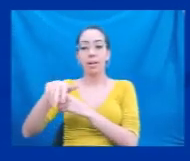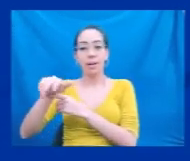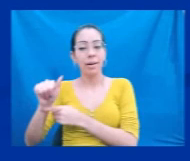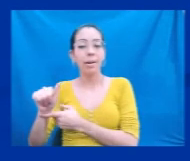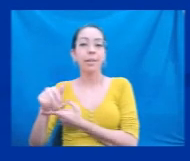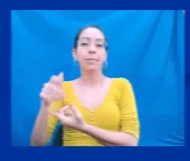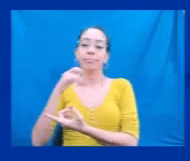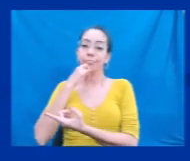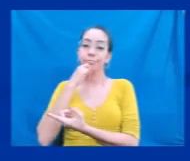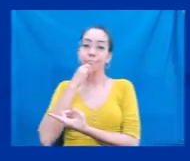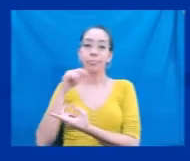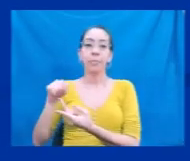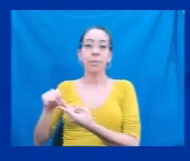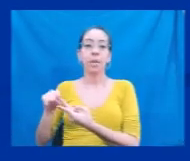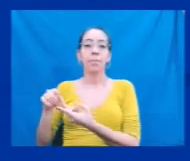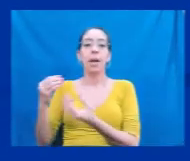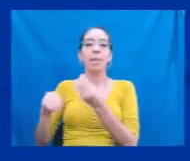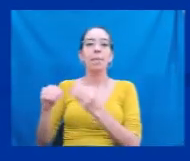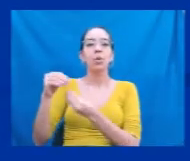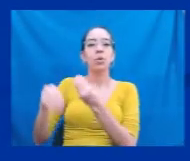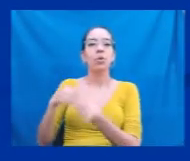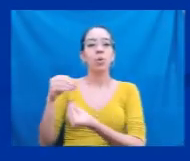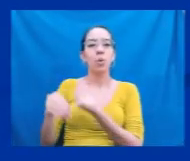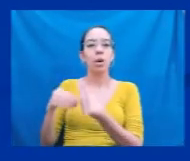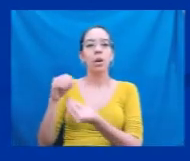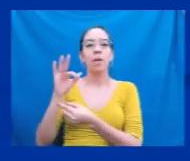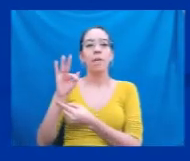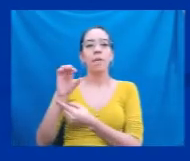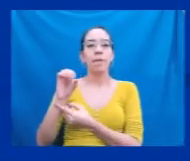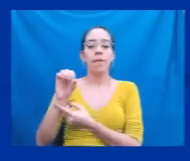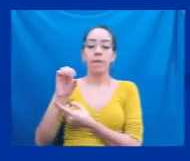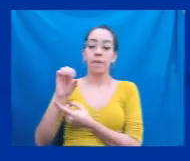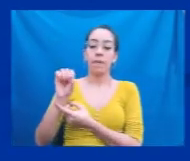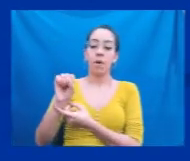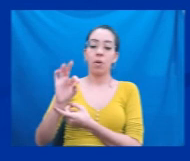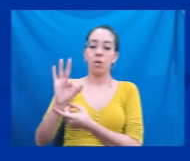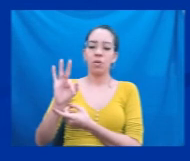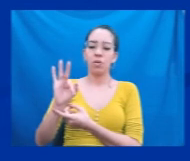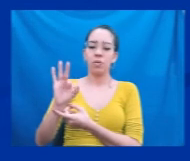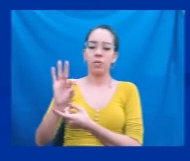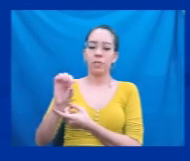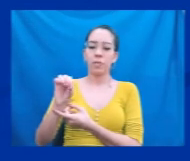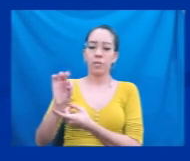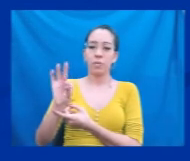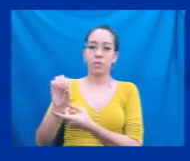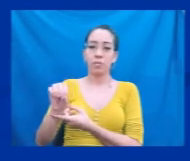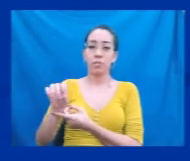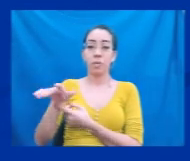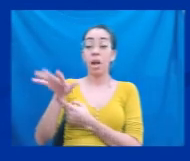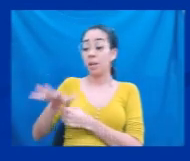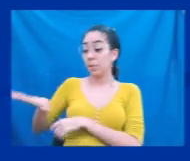exemplo, combinada com fósforo e potássio. O pessoal que é da área de agronomia, né, conhece muito, que é o que a gente chama